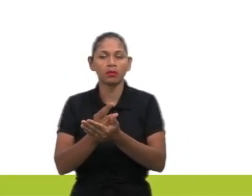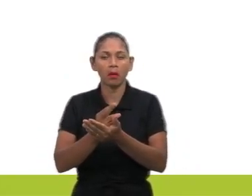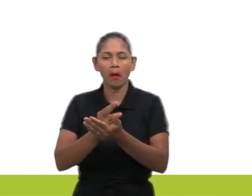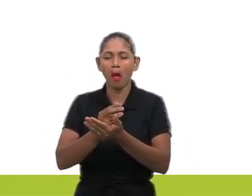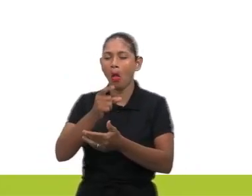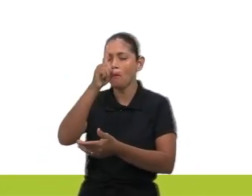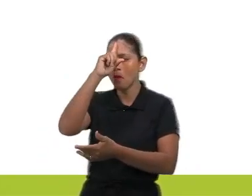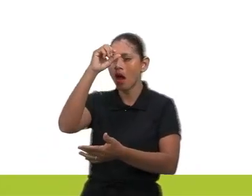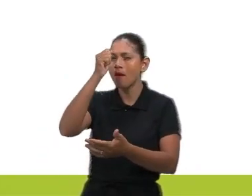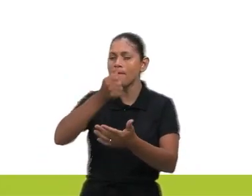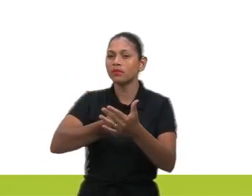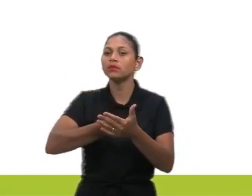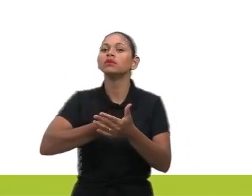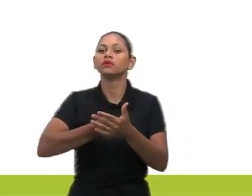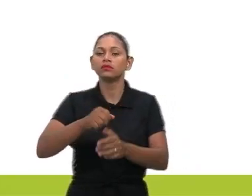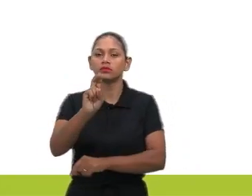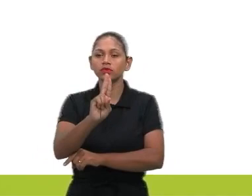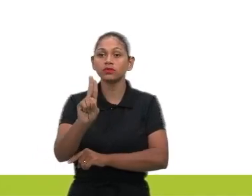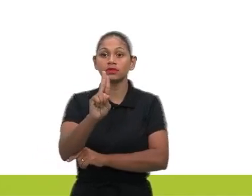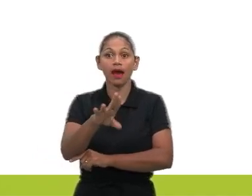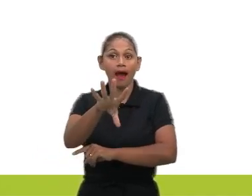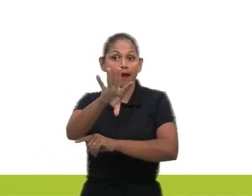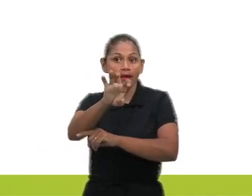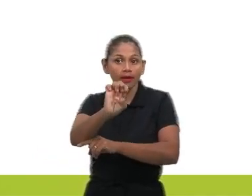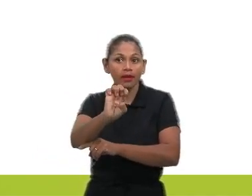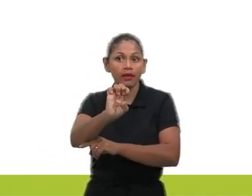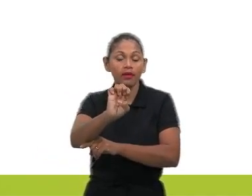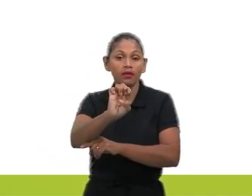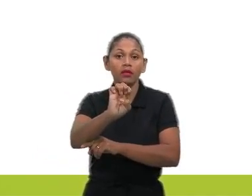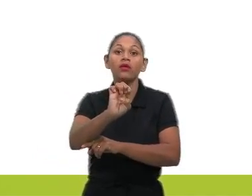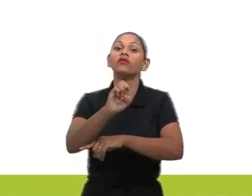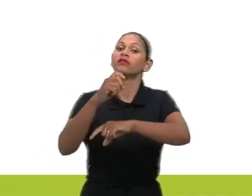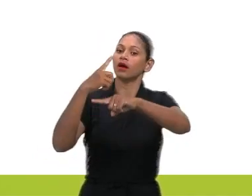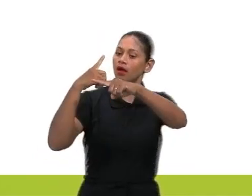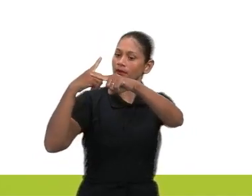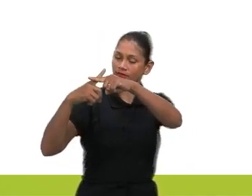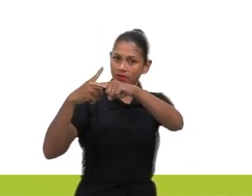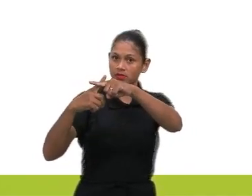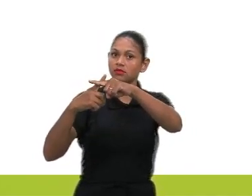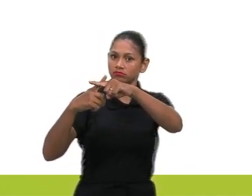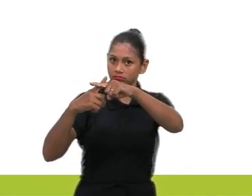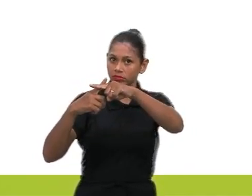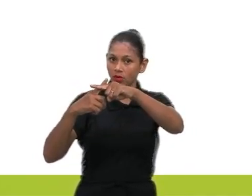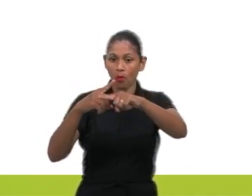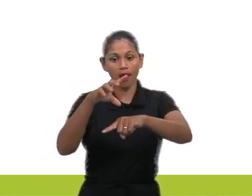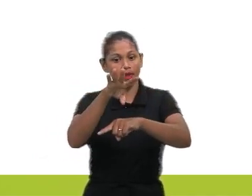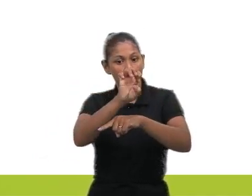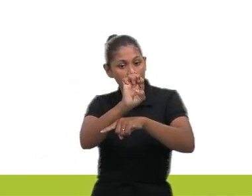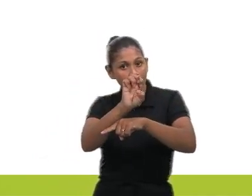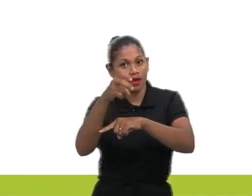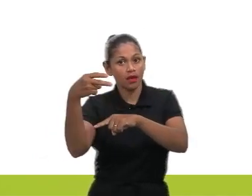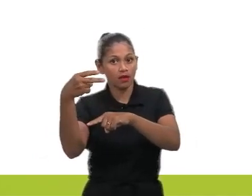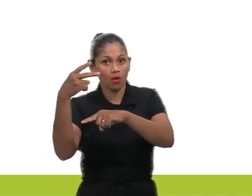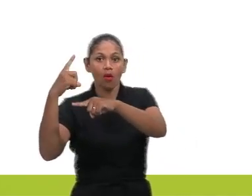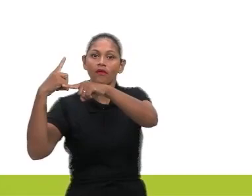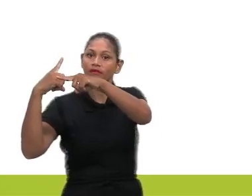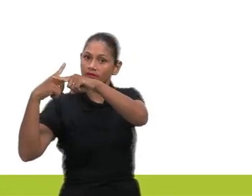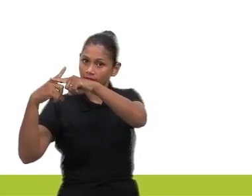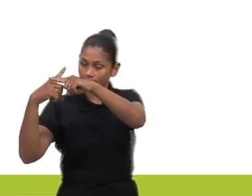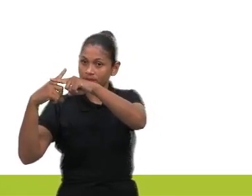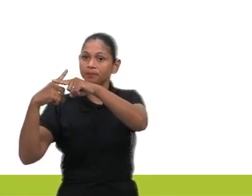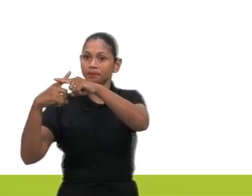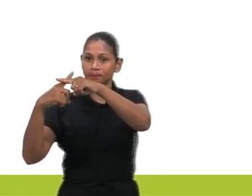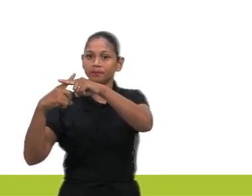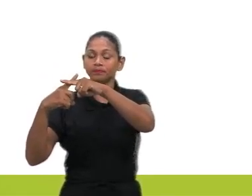aparecer o E no enunciado, você vai utilizar o princípio multiplicativo, que é multiplicar todas essas maneiras. Então,